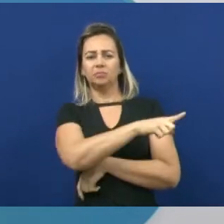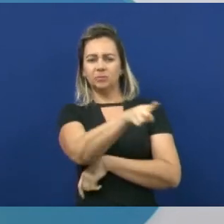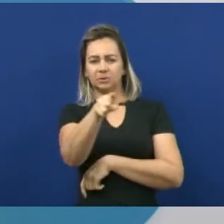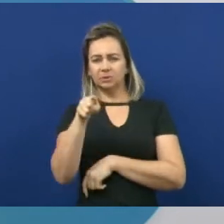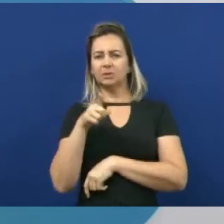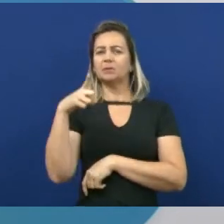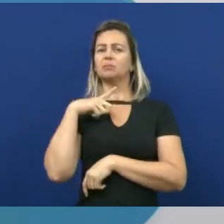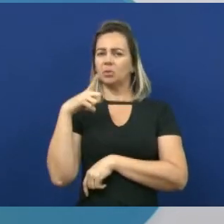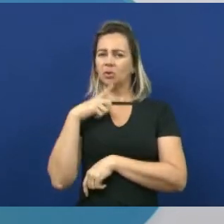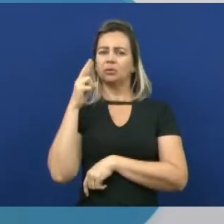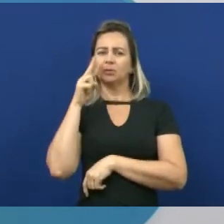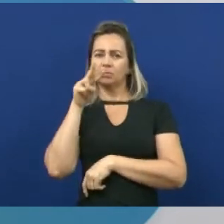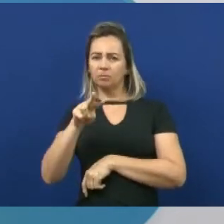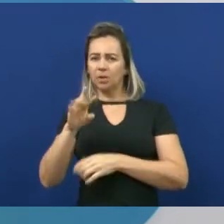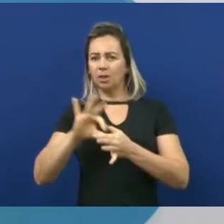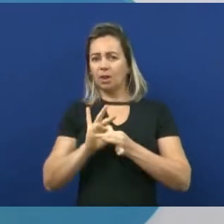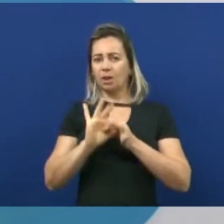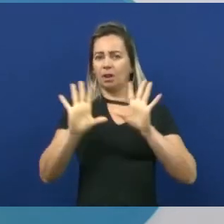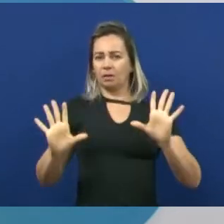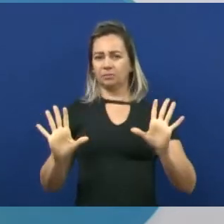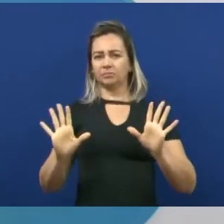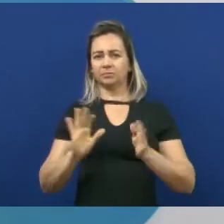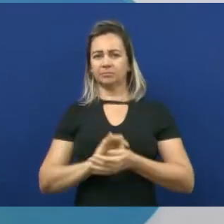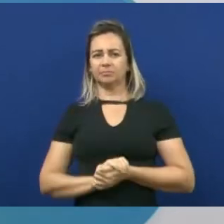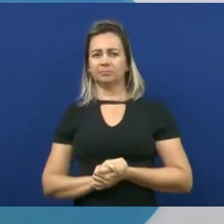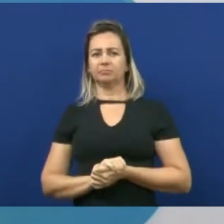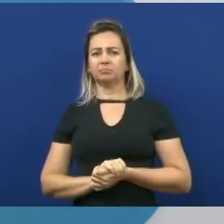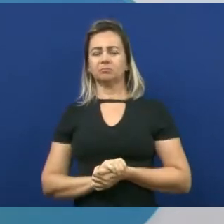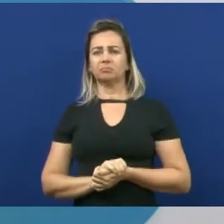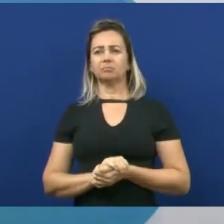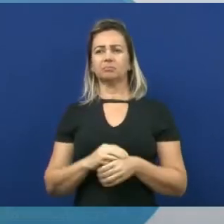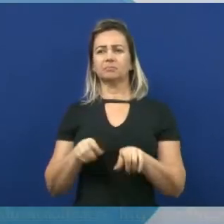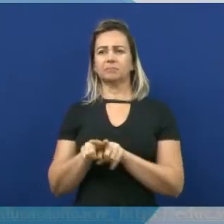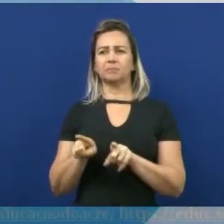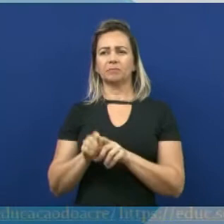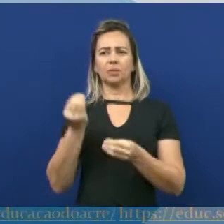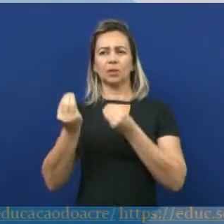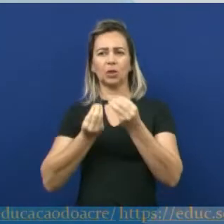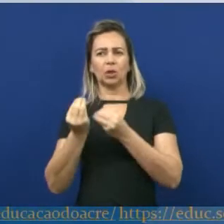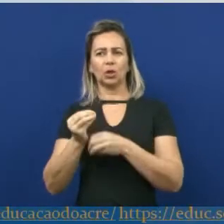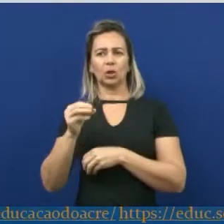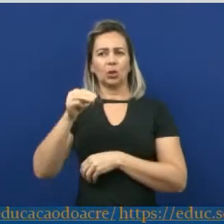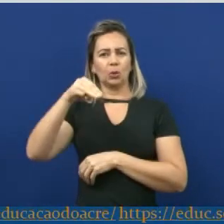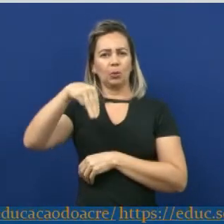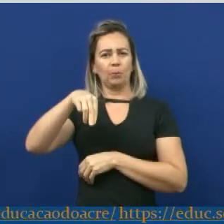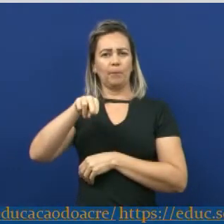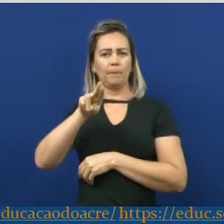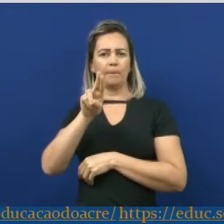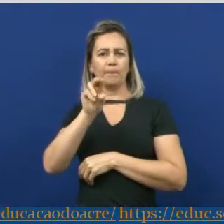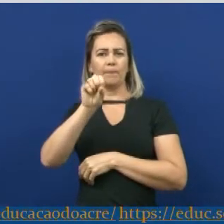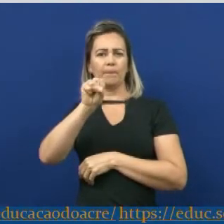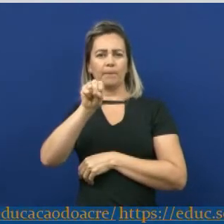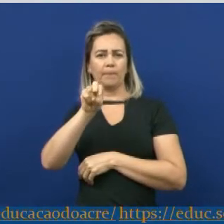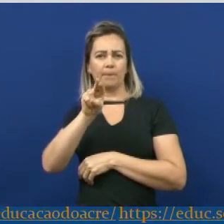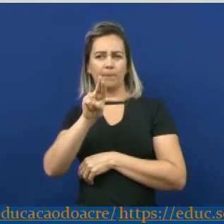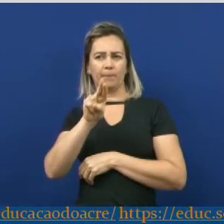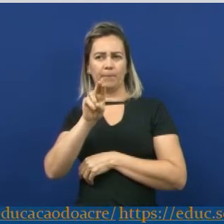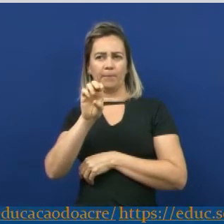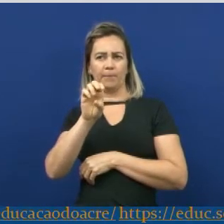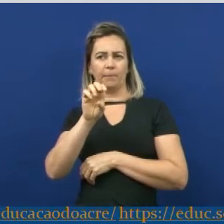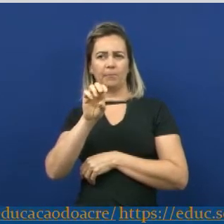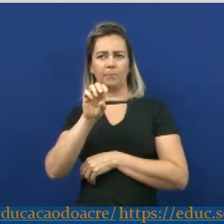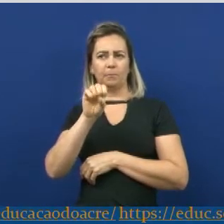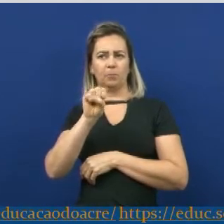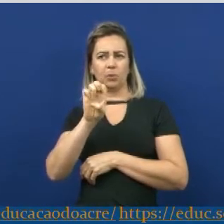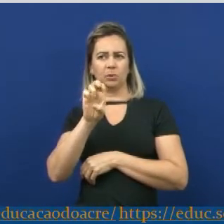artísticas. Como eu falei para vocês, o Museu do Louvre. Não precisamos ir até lá para